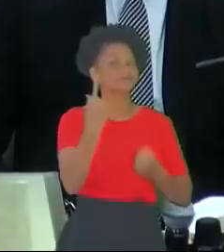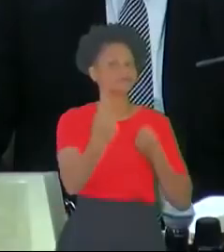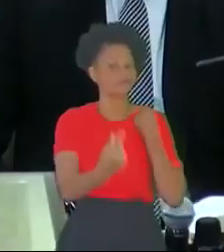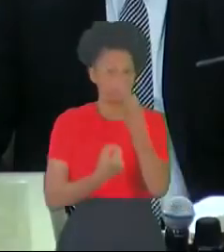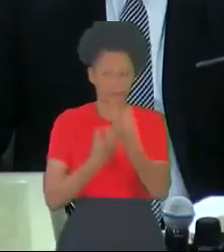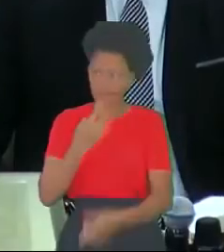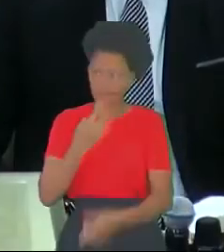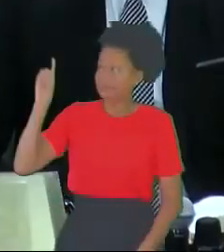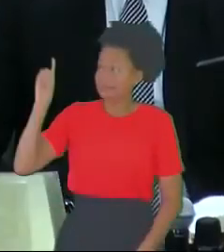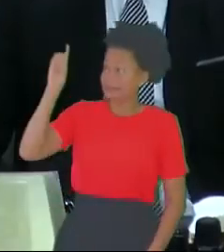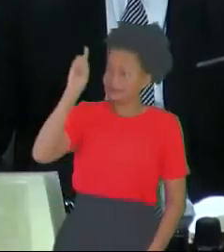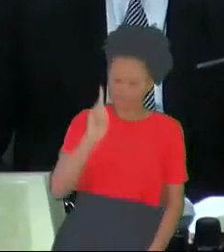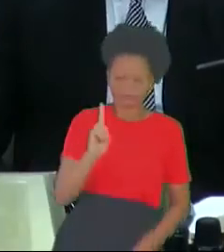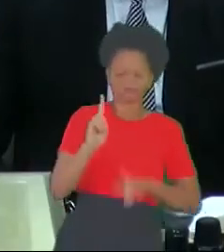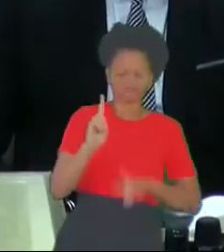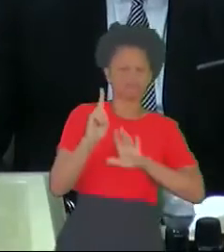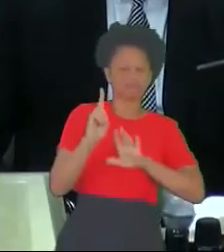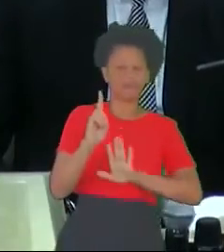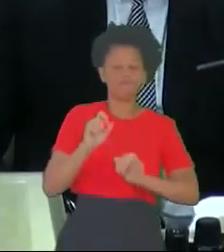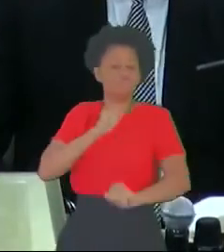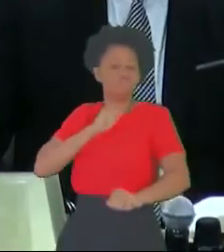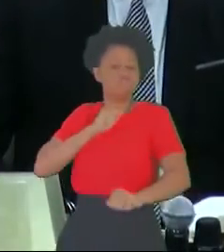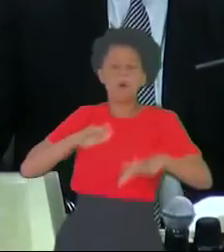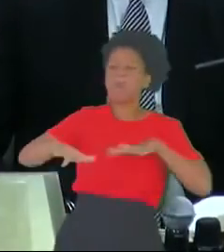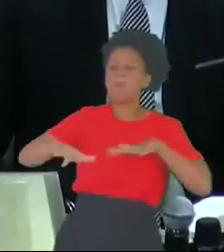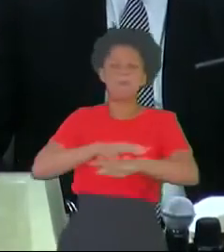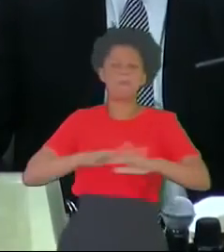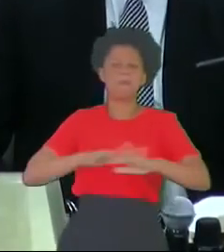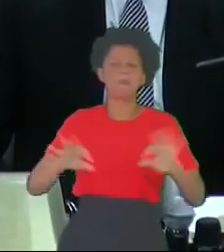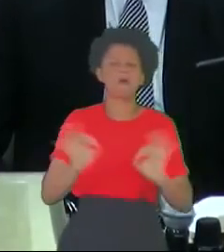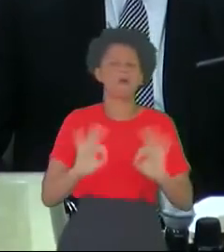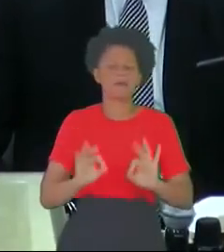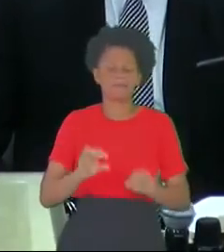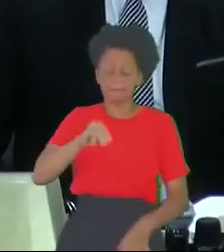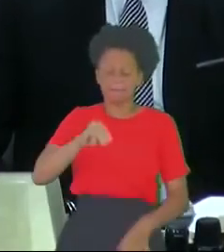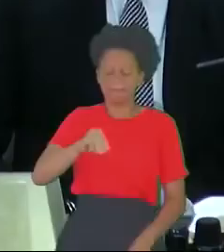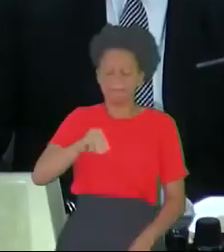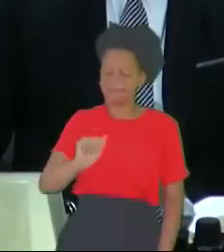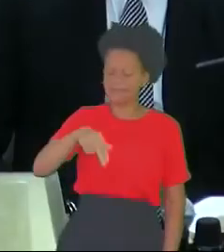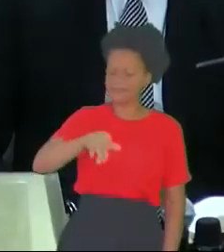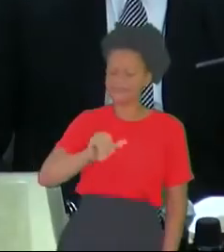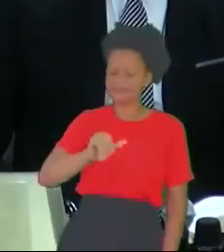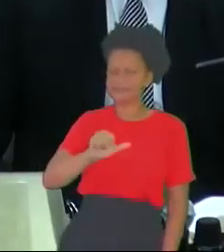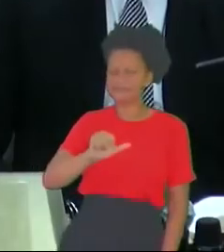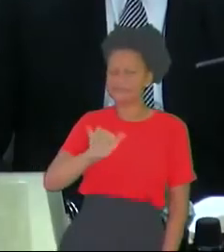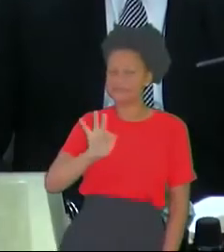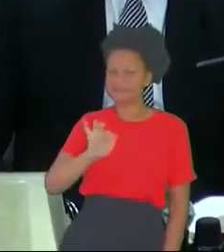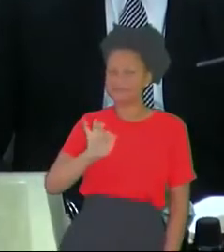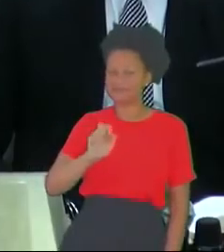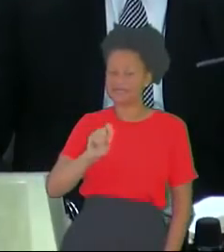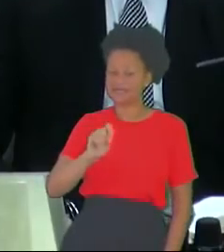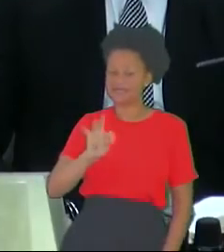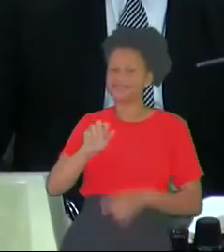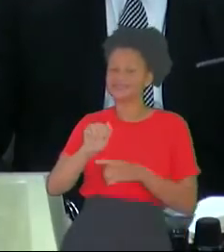está, mas não está se manifestando. O que é manifestar? Manifestar é